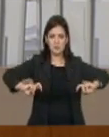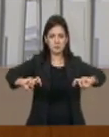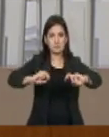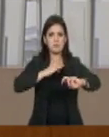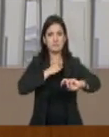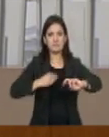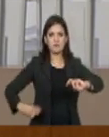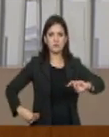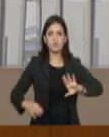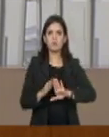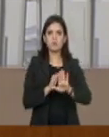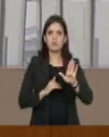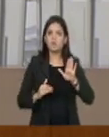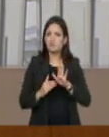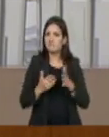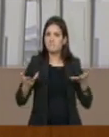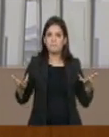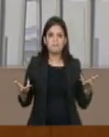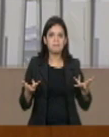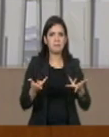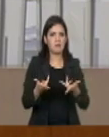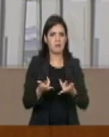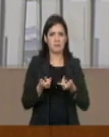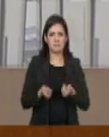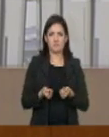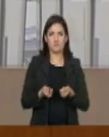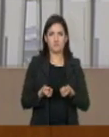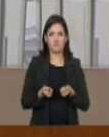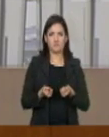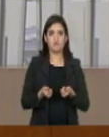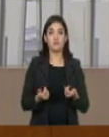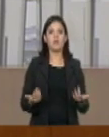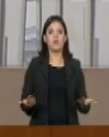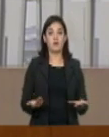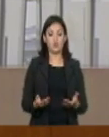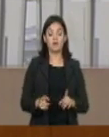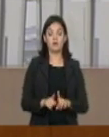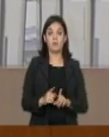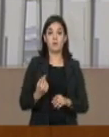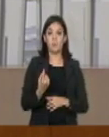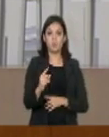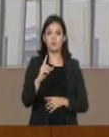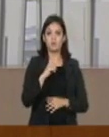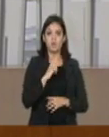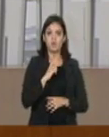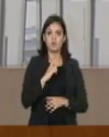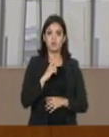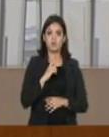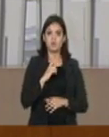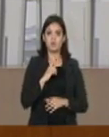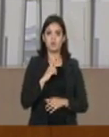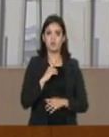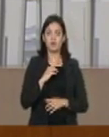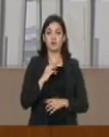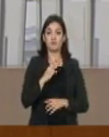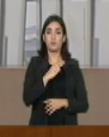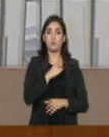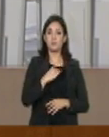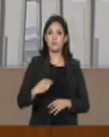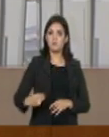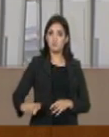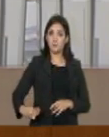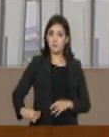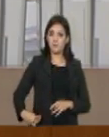realmente excepcionais proferidos, e agora há pouco tivemos, entre os dois intervalos, mais uma